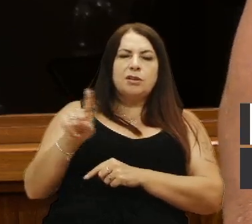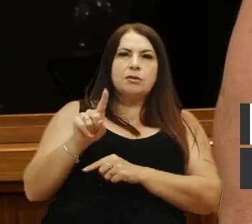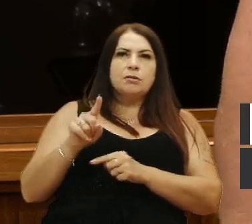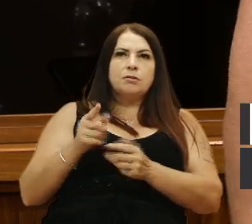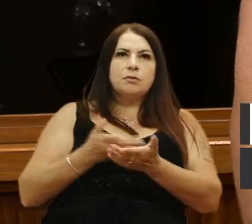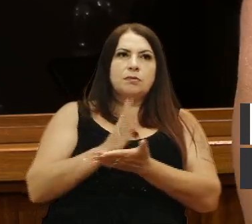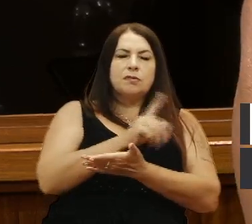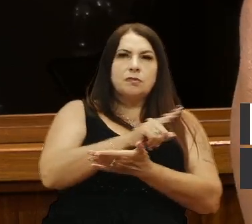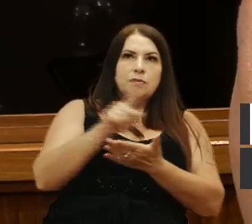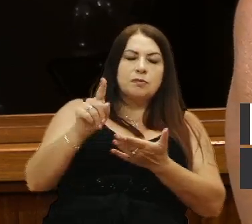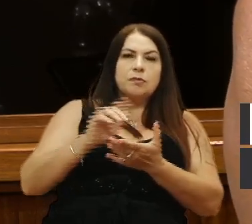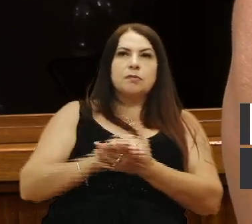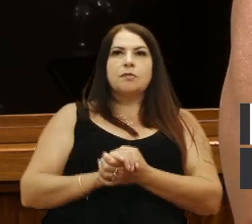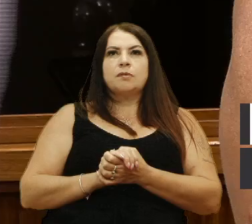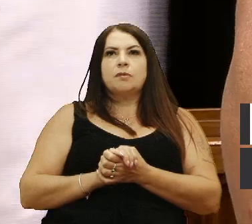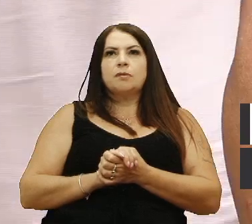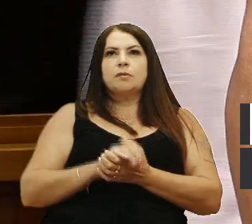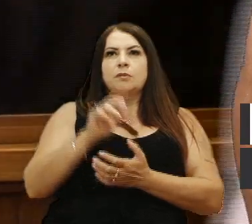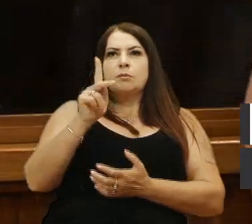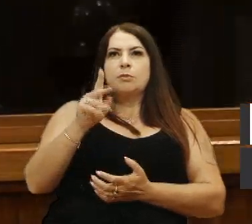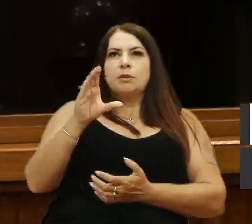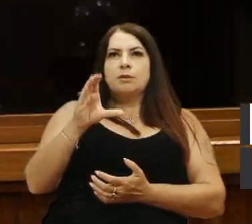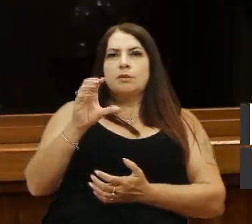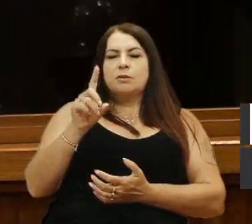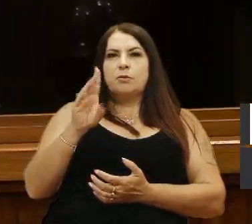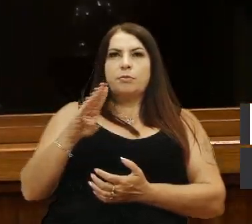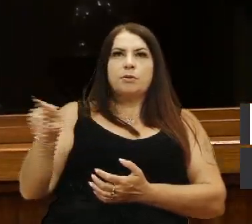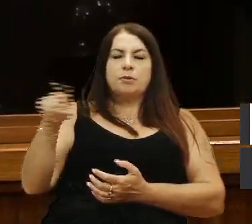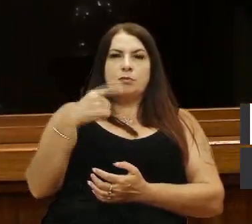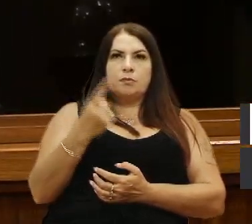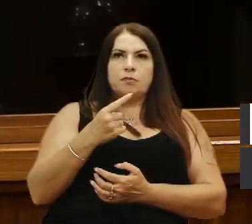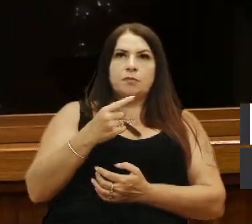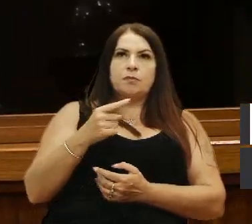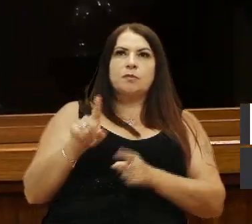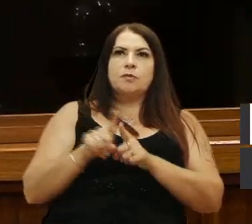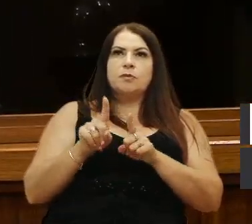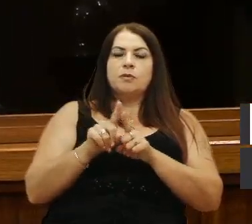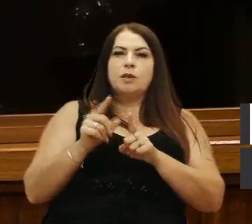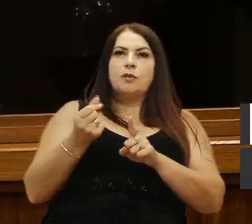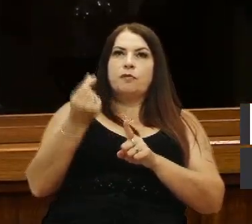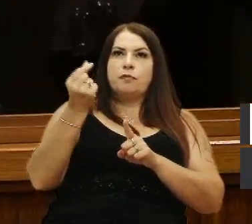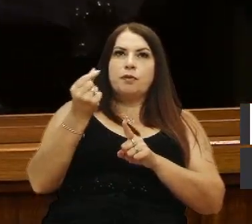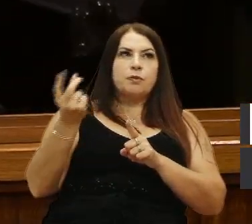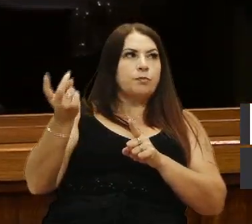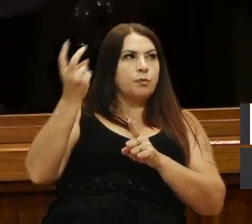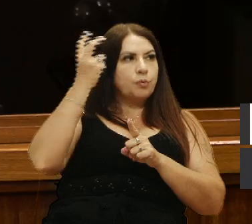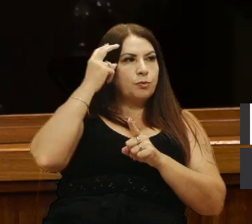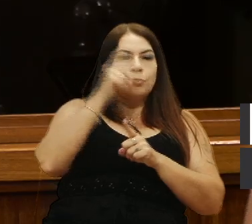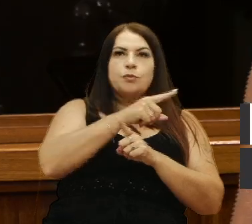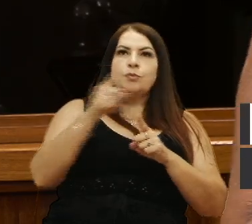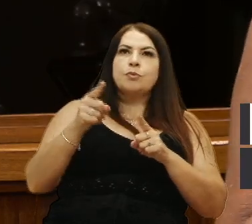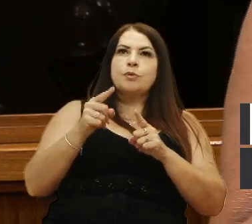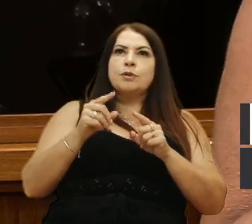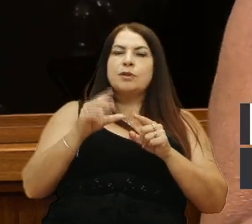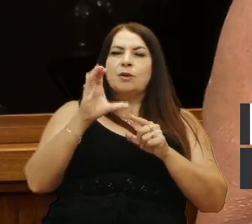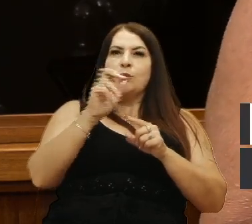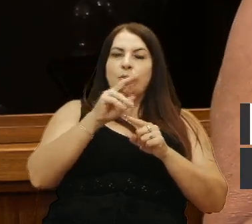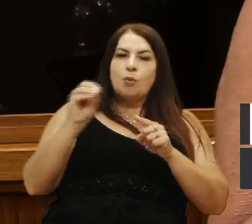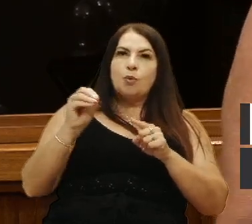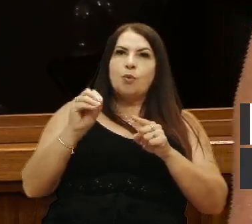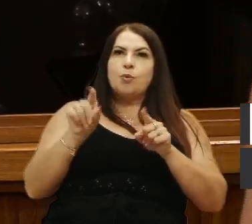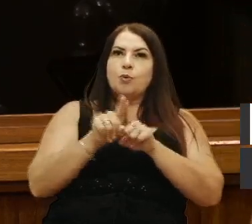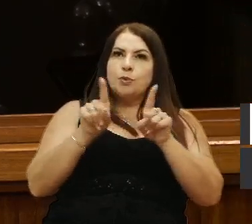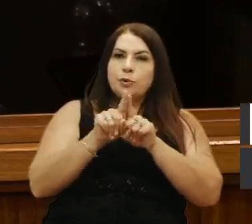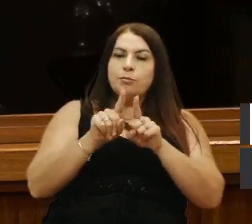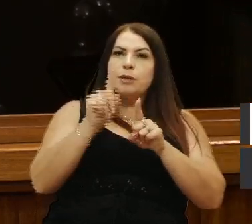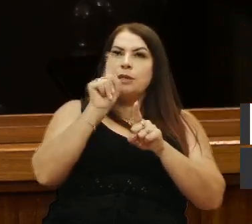que foi uma emenda do PCdoB, que era um valor para a cultura, ali, incluindo o coro municipal, que isso ainda não